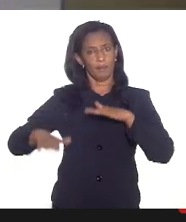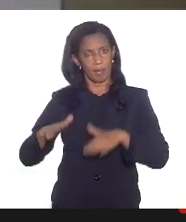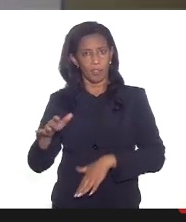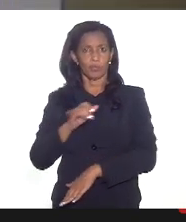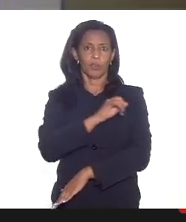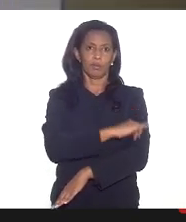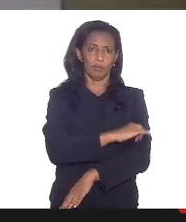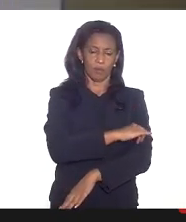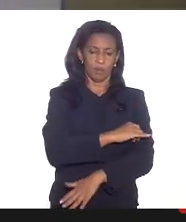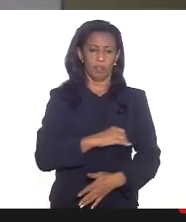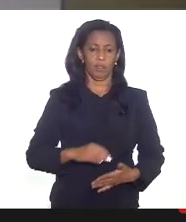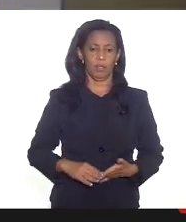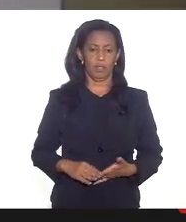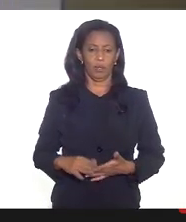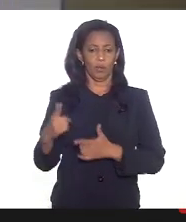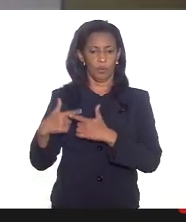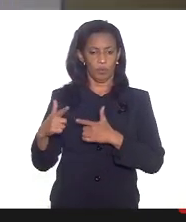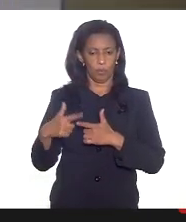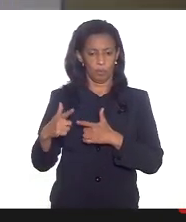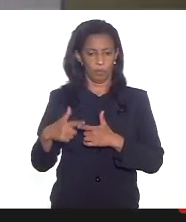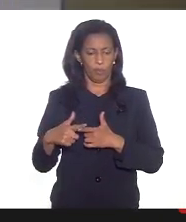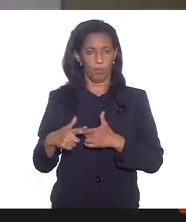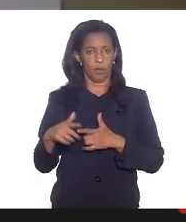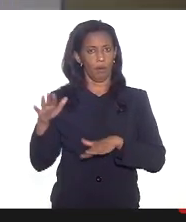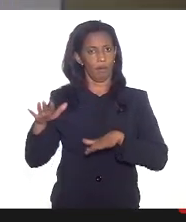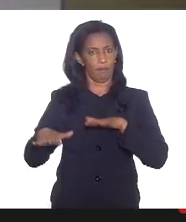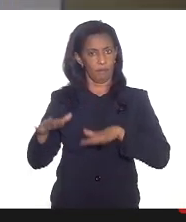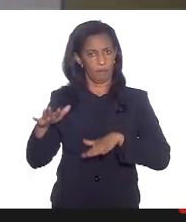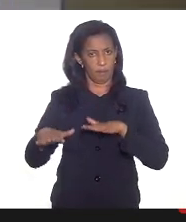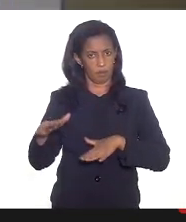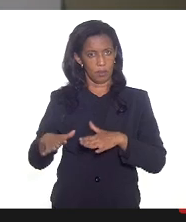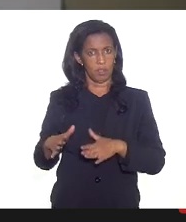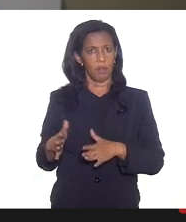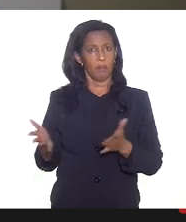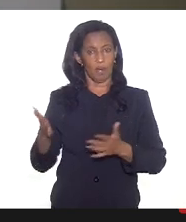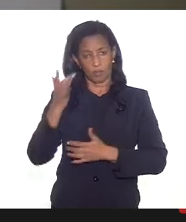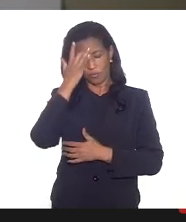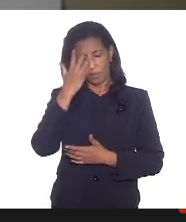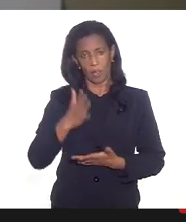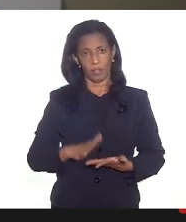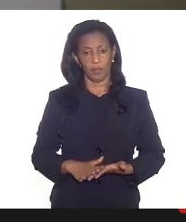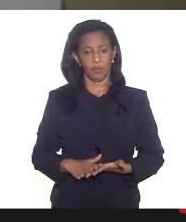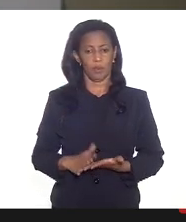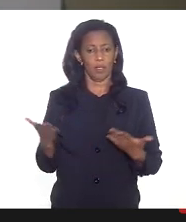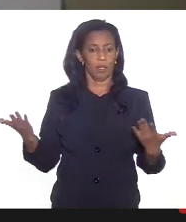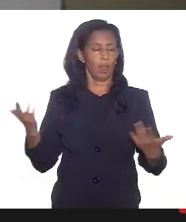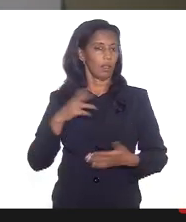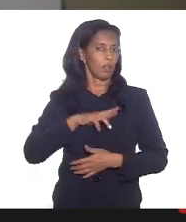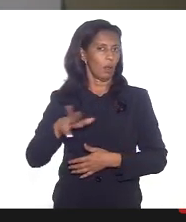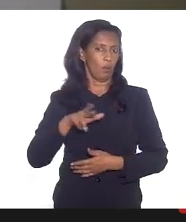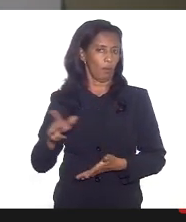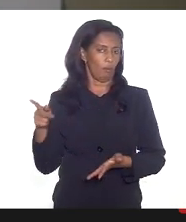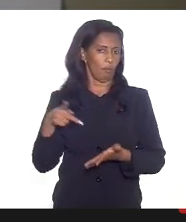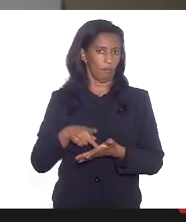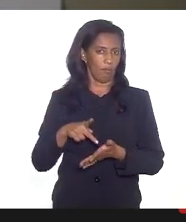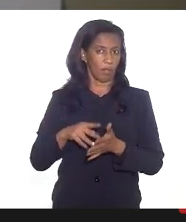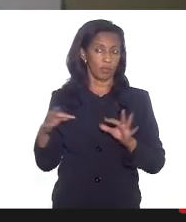aqui no Rio a Olá seja um pouco mais flexível é realmente mais facilitada Essa não é a realidade